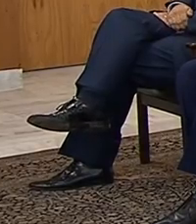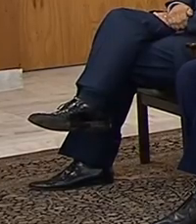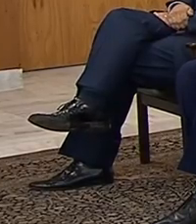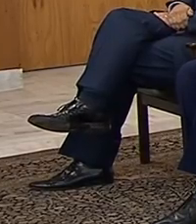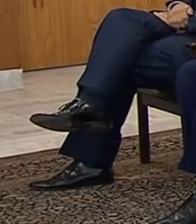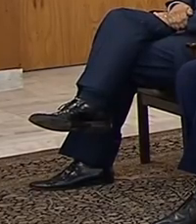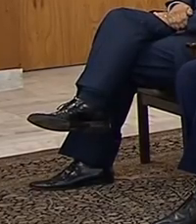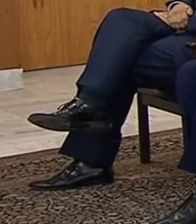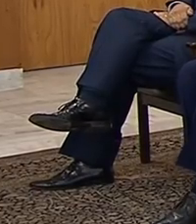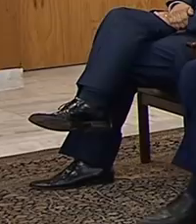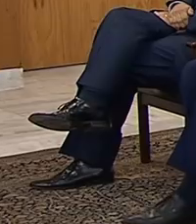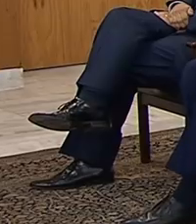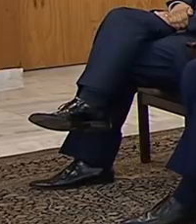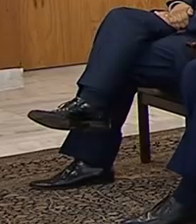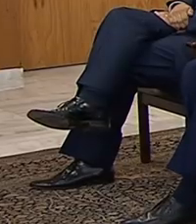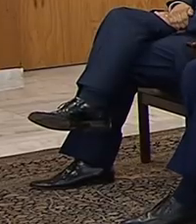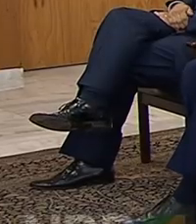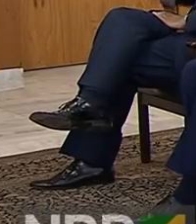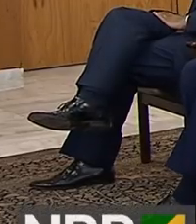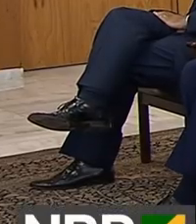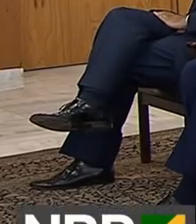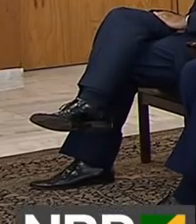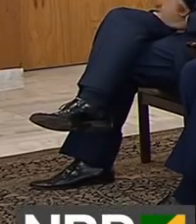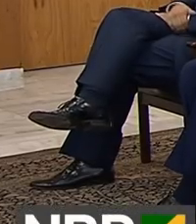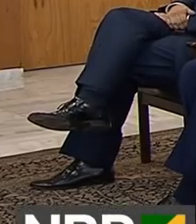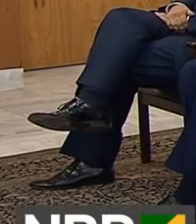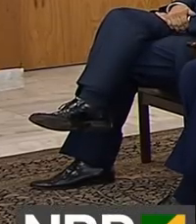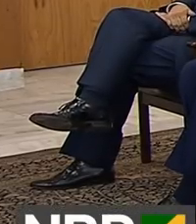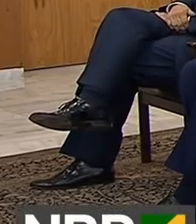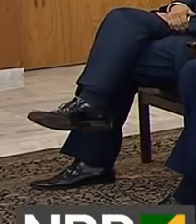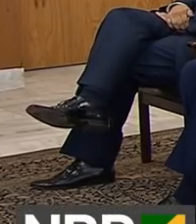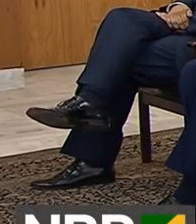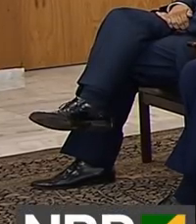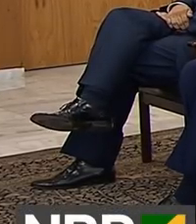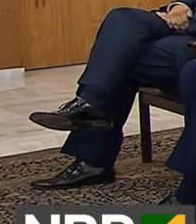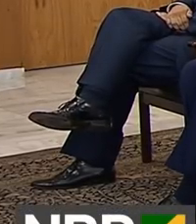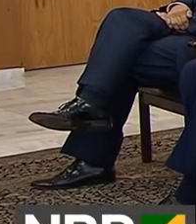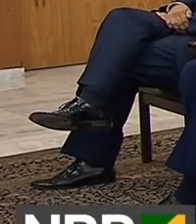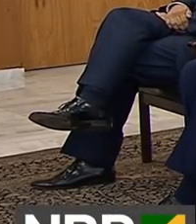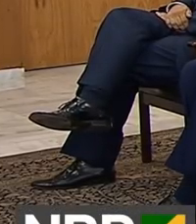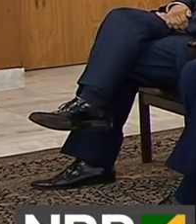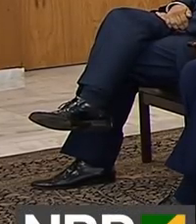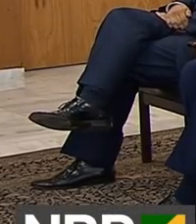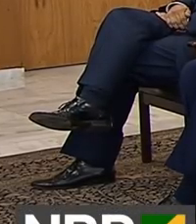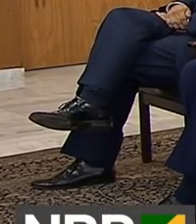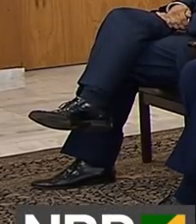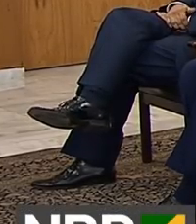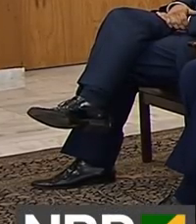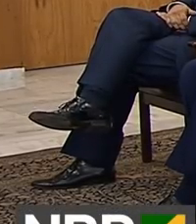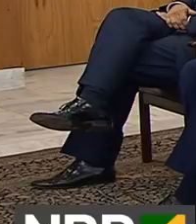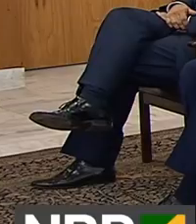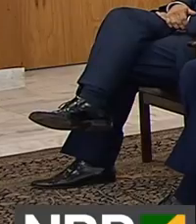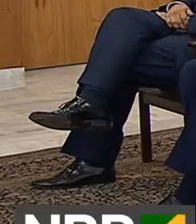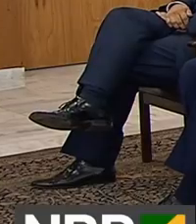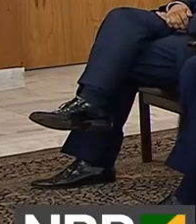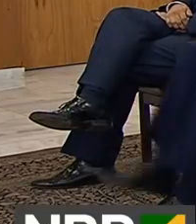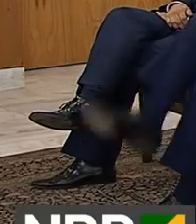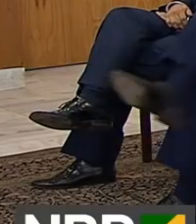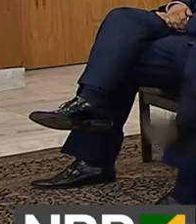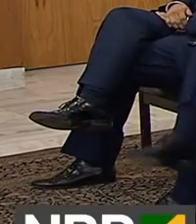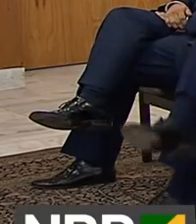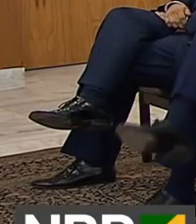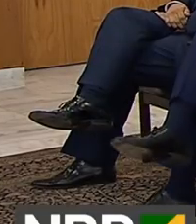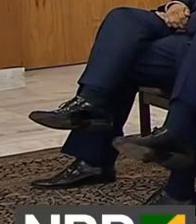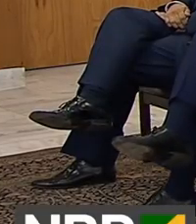dando início à cerimônia de sanção da lei que altera compensação financeira pela exploração de recursos minerais cefem